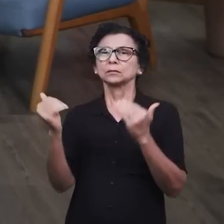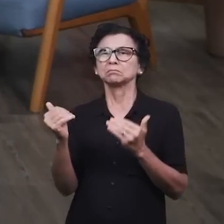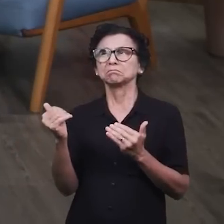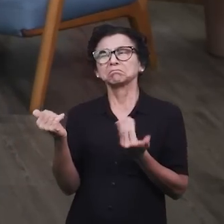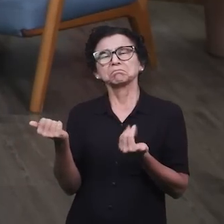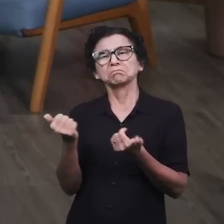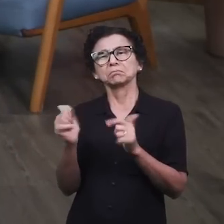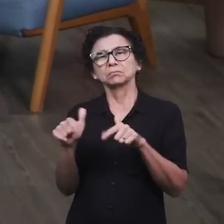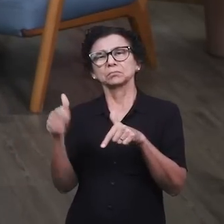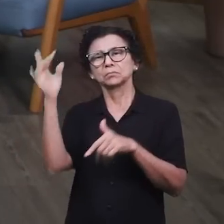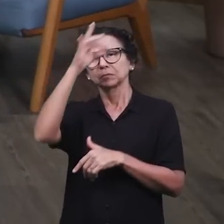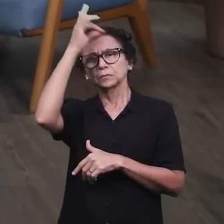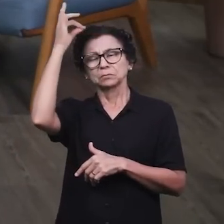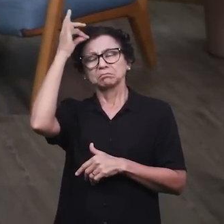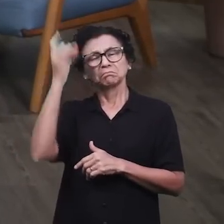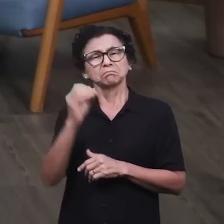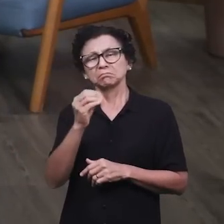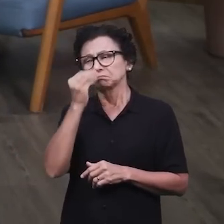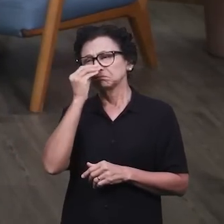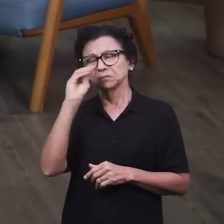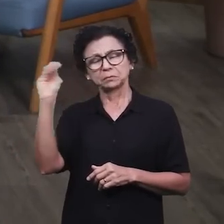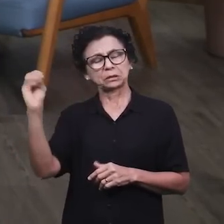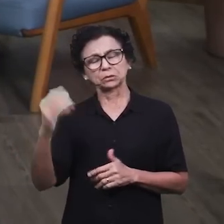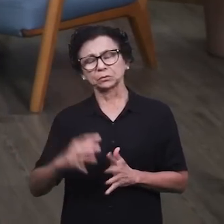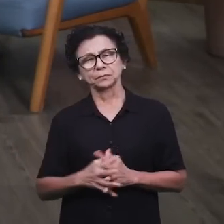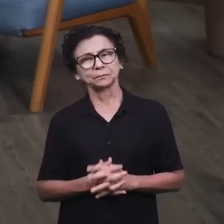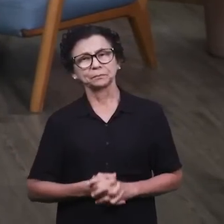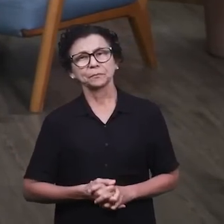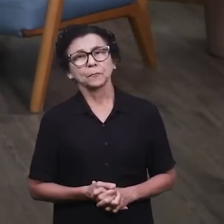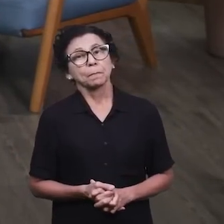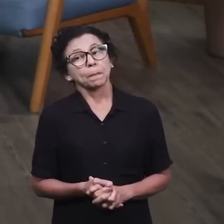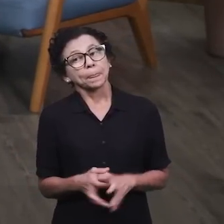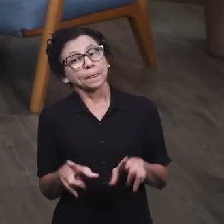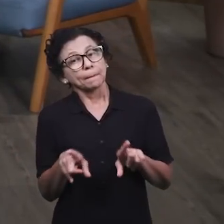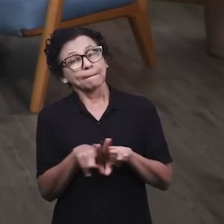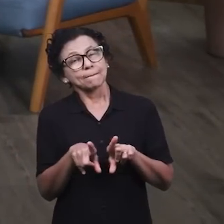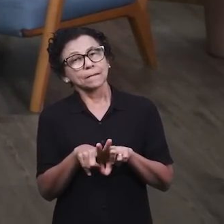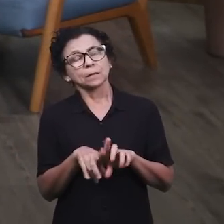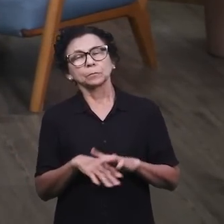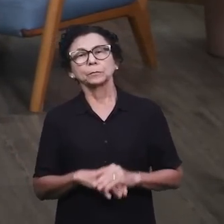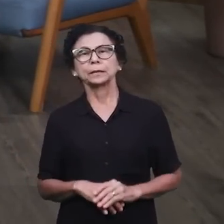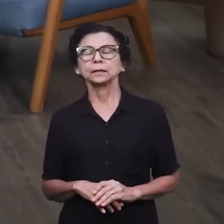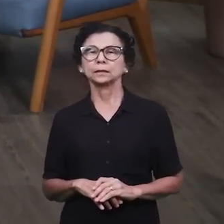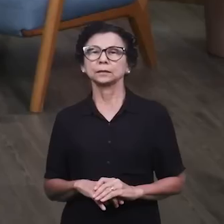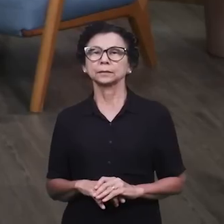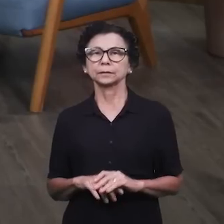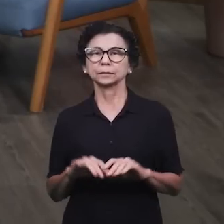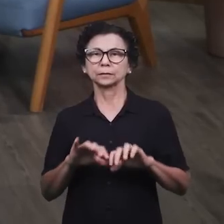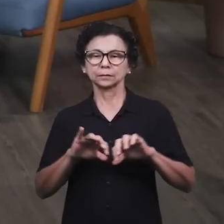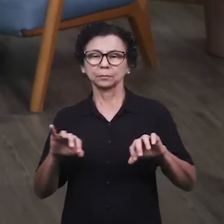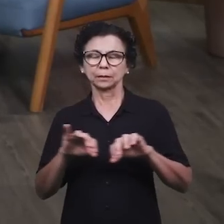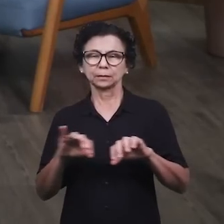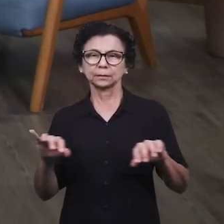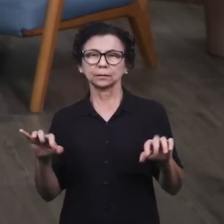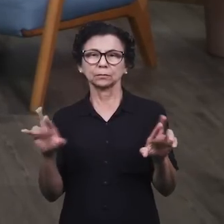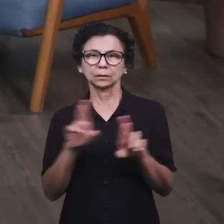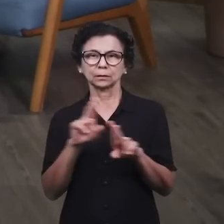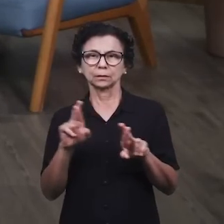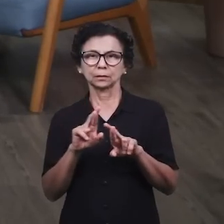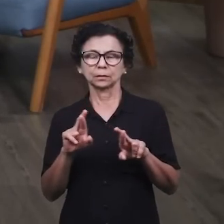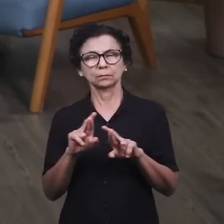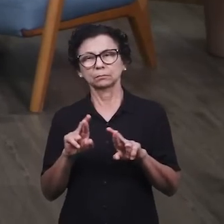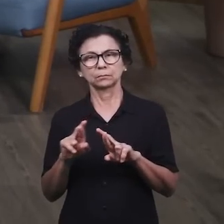Senhor ser soberano na sua vida, o próprio homem se alçou a essa condição, desprezando aquilo